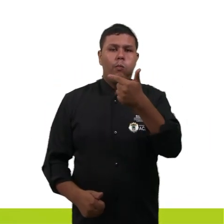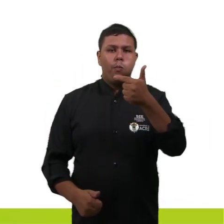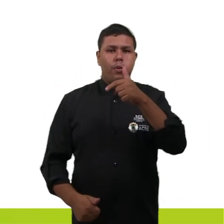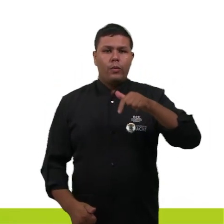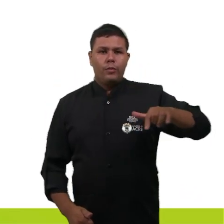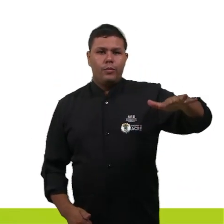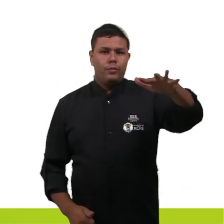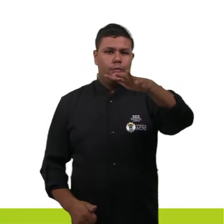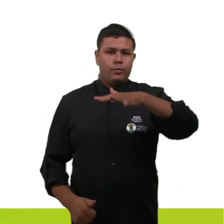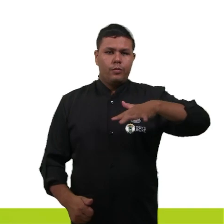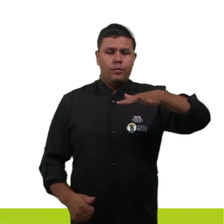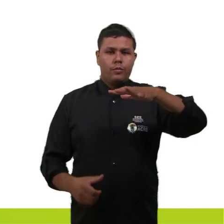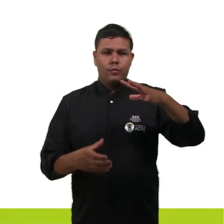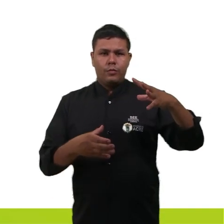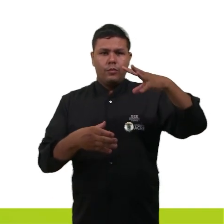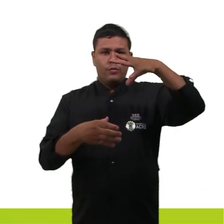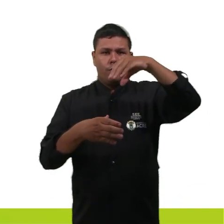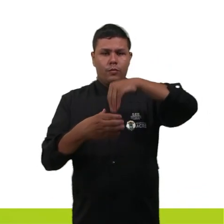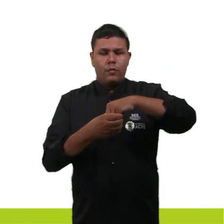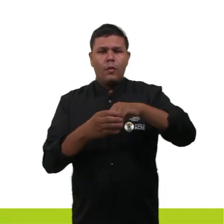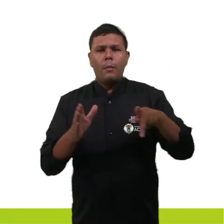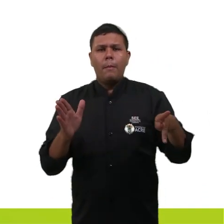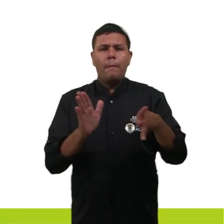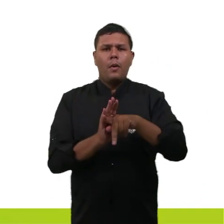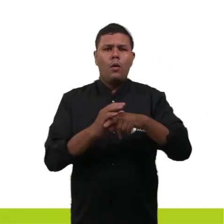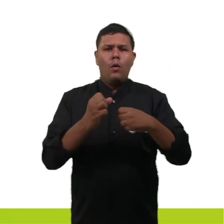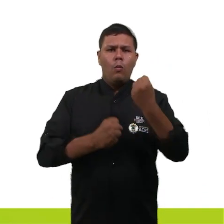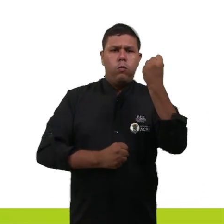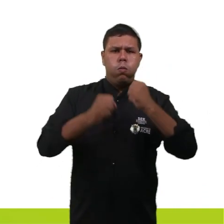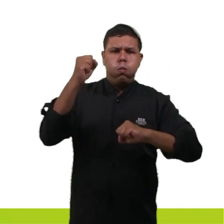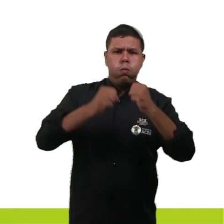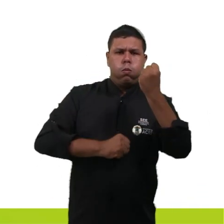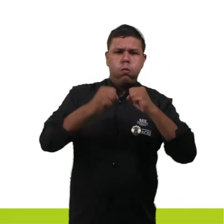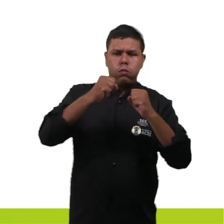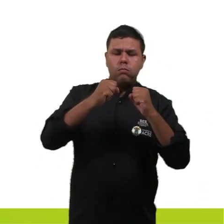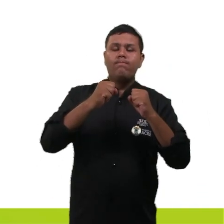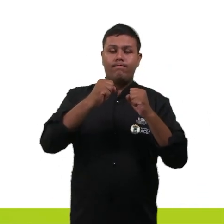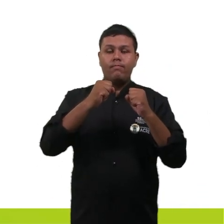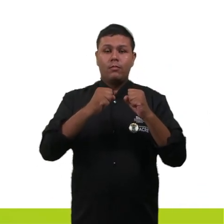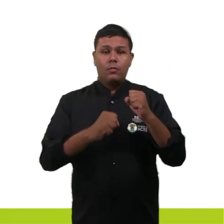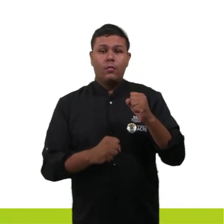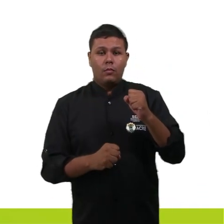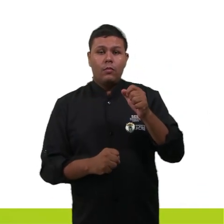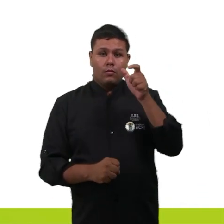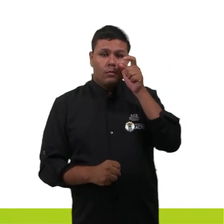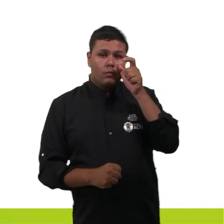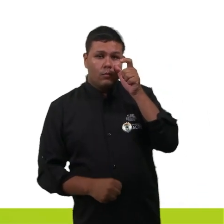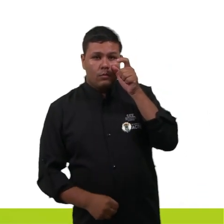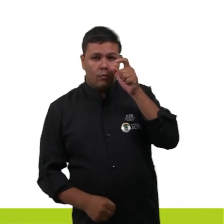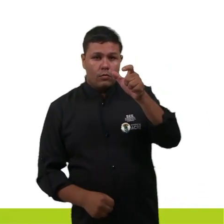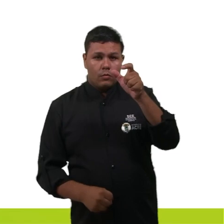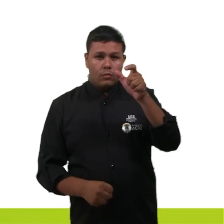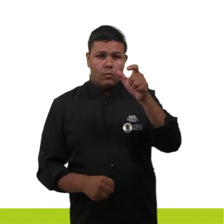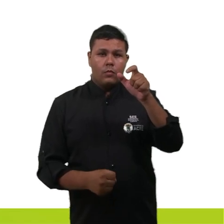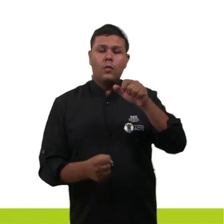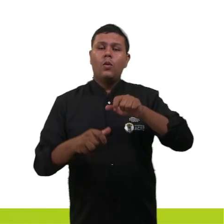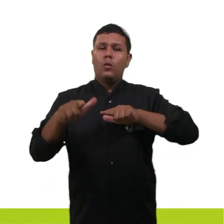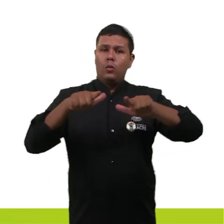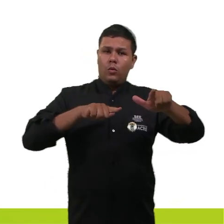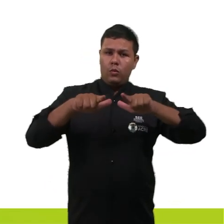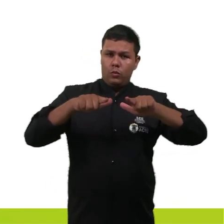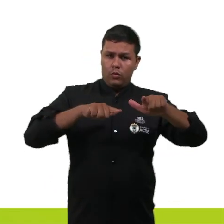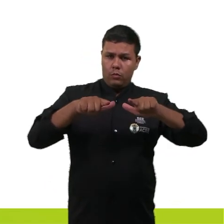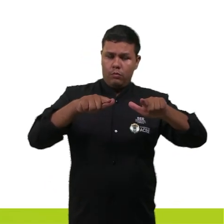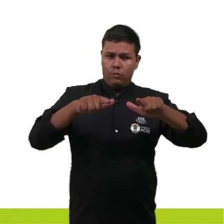agrega atividades das indústrias. Olha que interessante, ele agrega as atividades das indústrias de